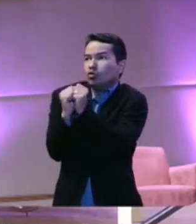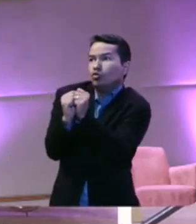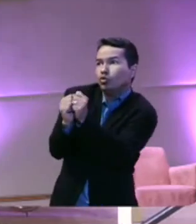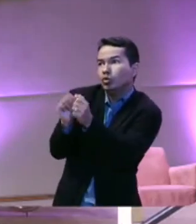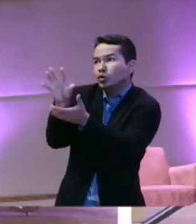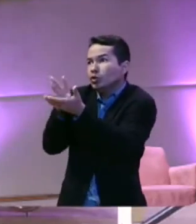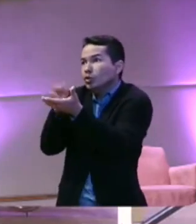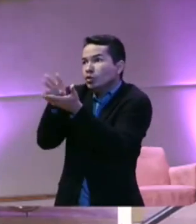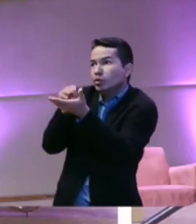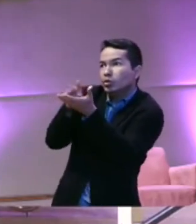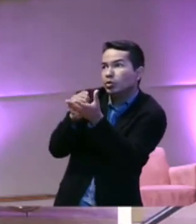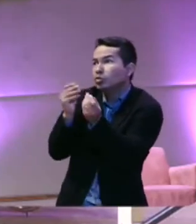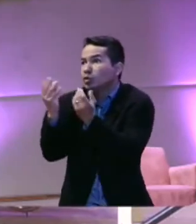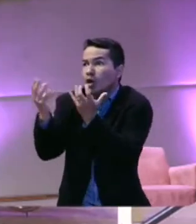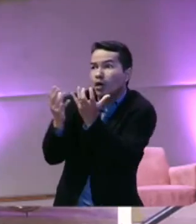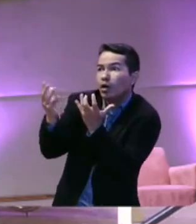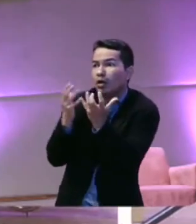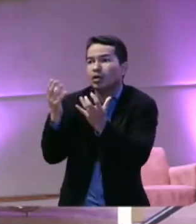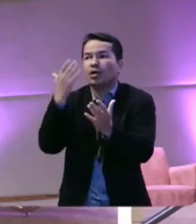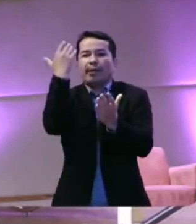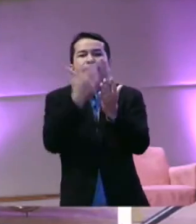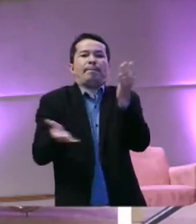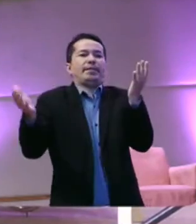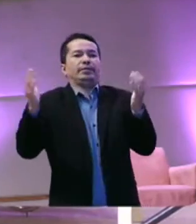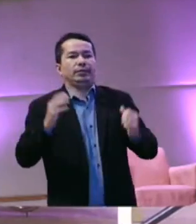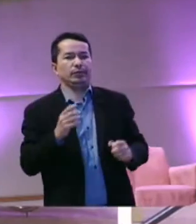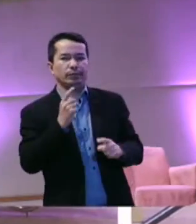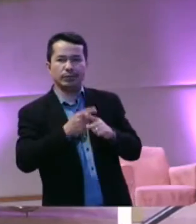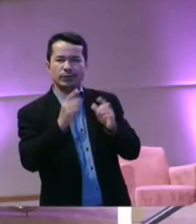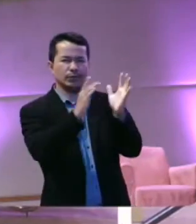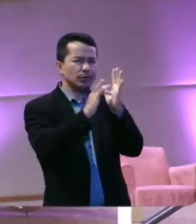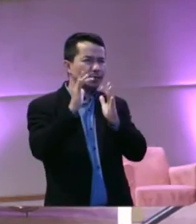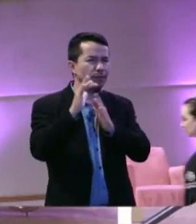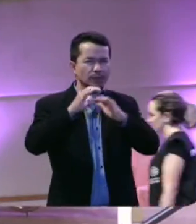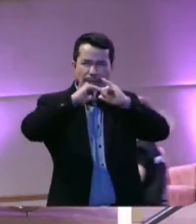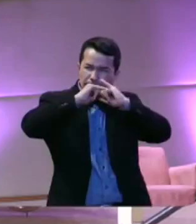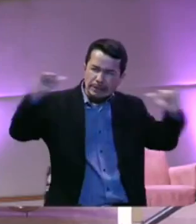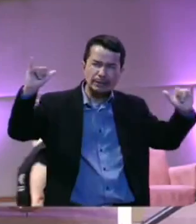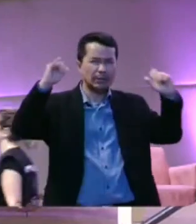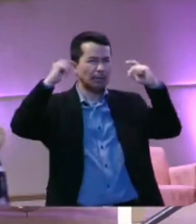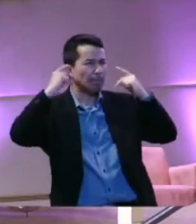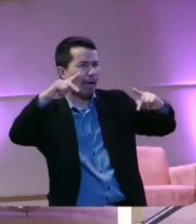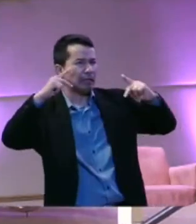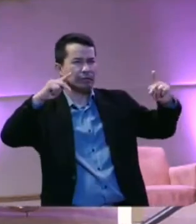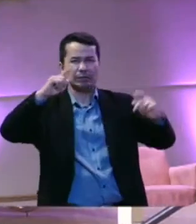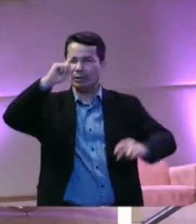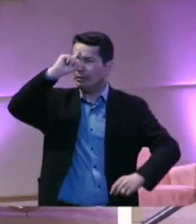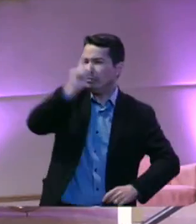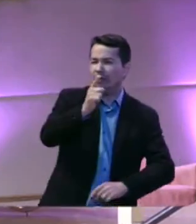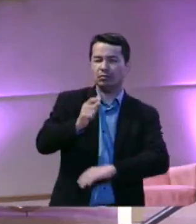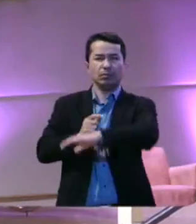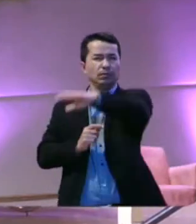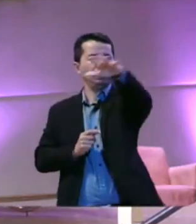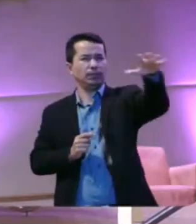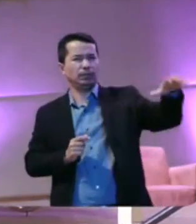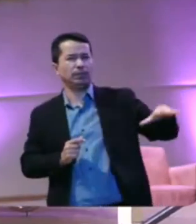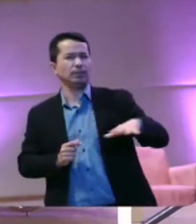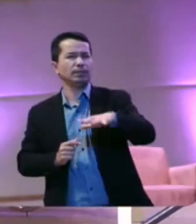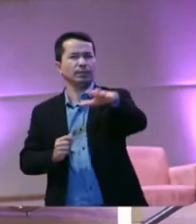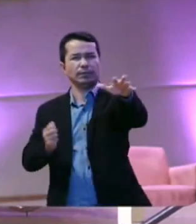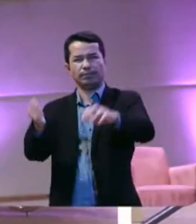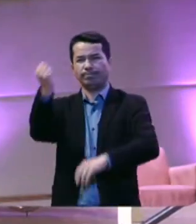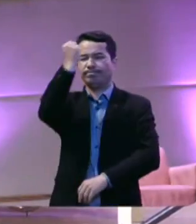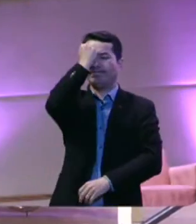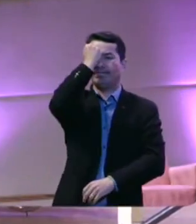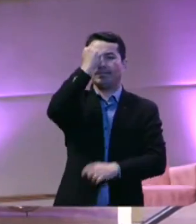palavra, os seus ensinamentos e sua ordem de arrependimento. E eu fico pensando que eles estavam tranquilos e em